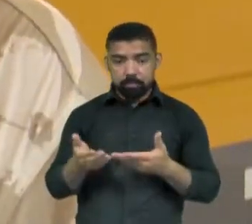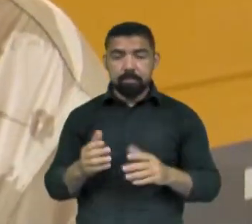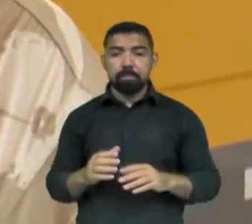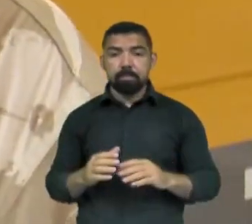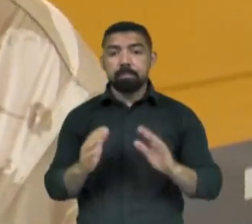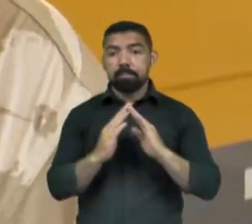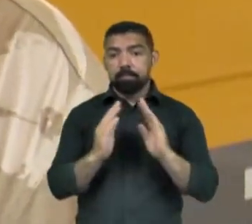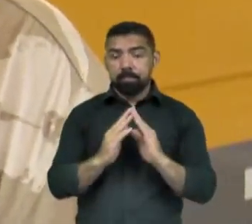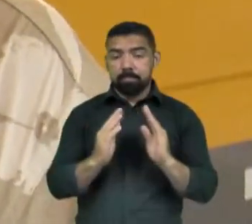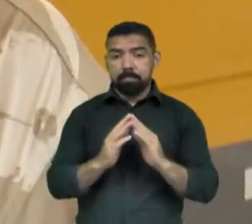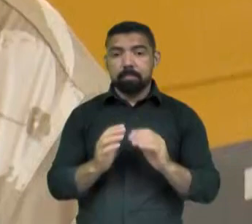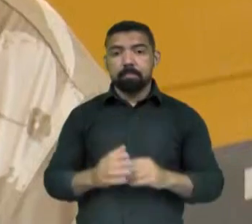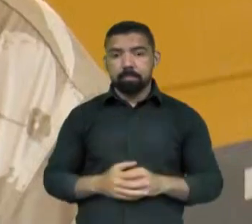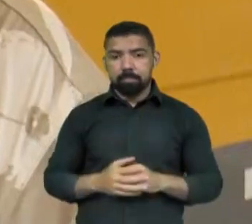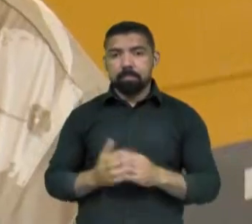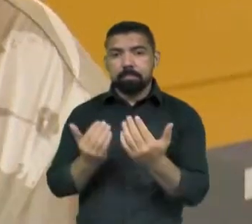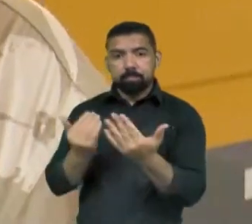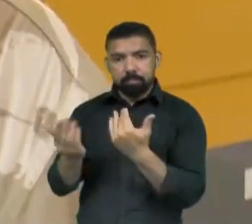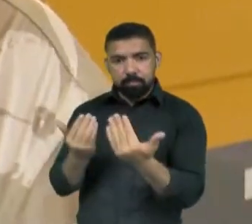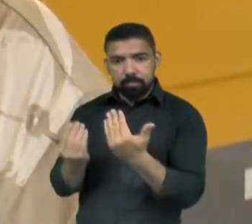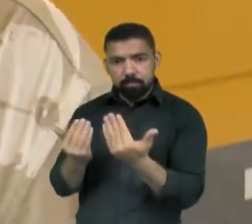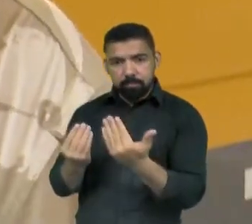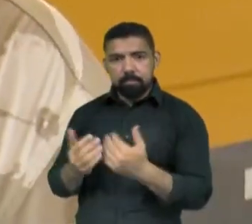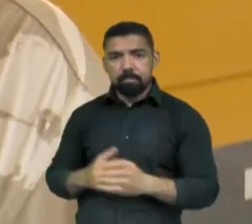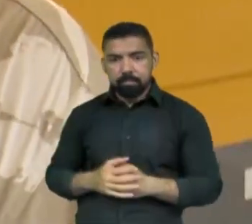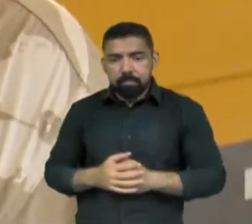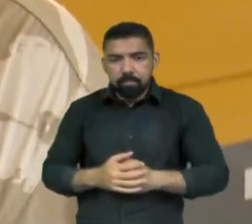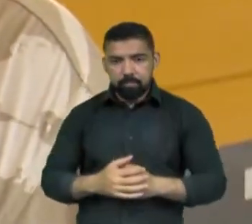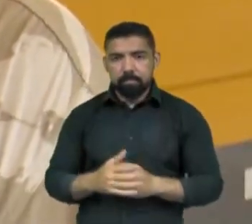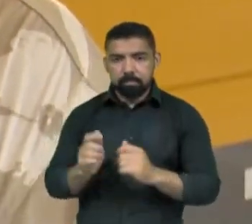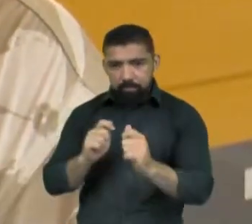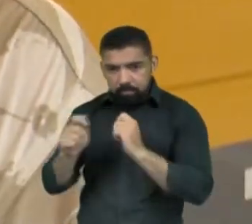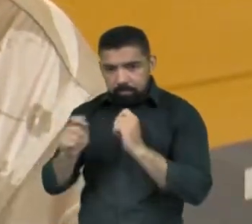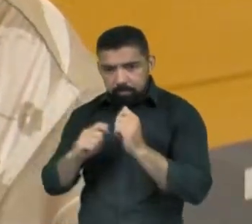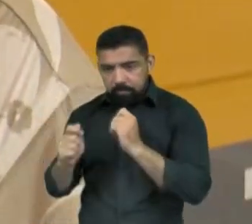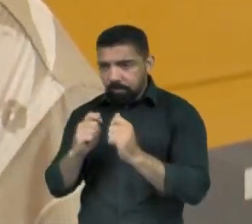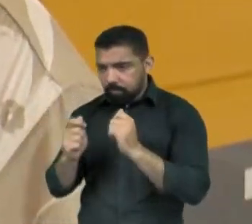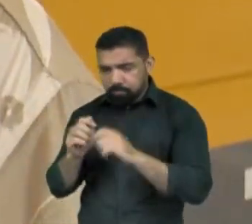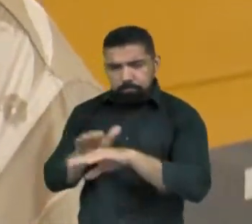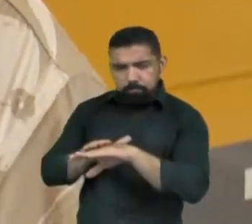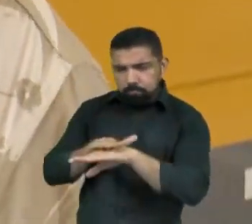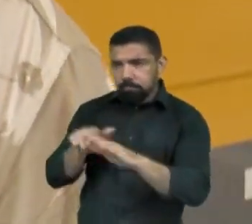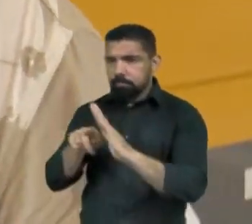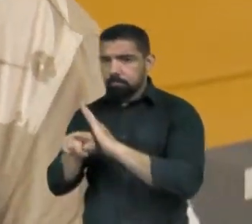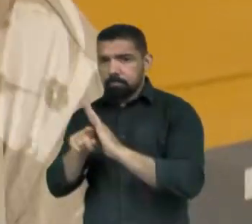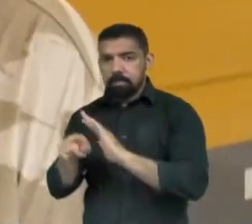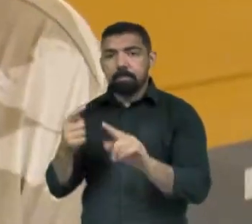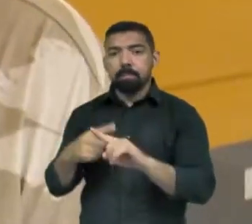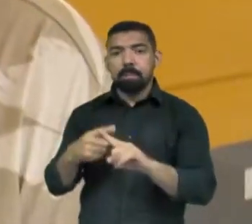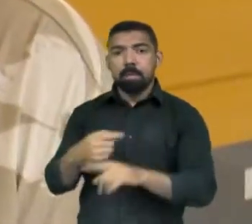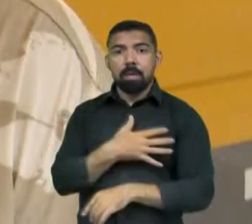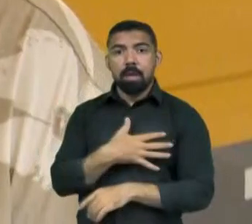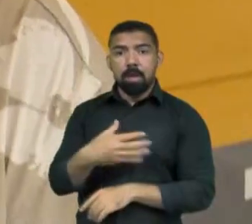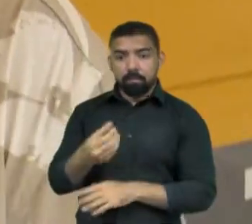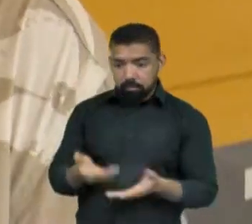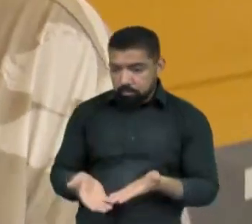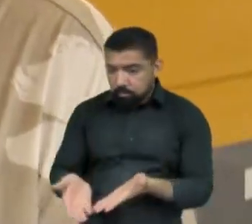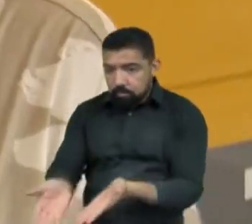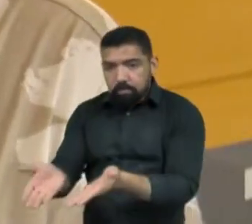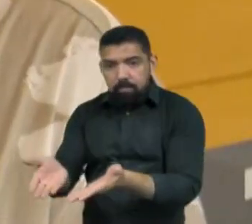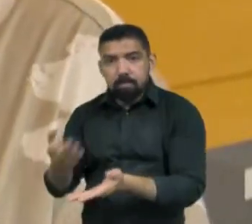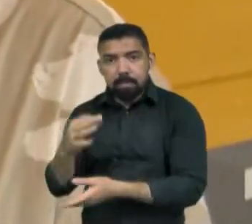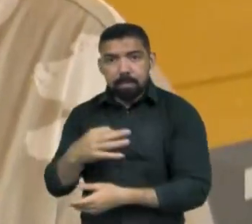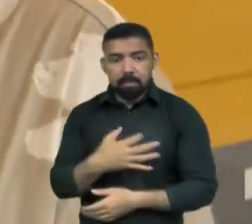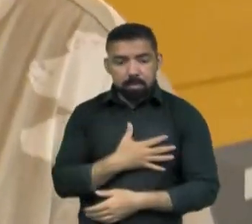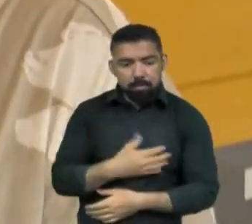residência para uma entrevista. Isso mesmo, uma entrevista. Afinal de contas, ele vai entregar o filho dele, a filha